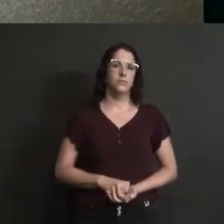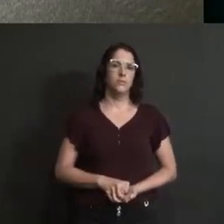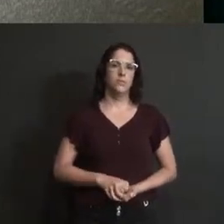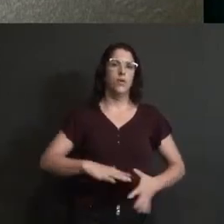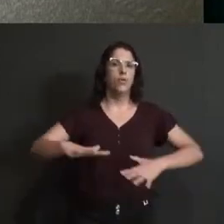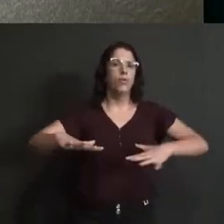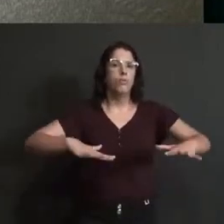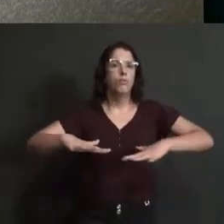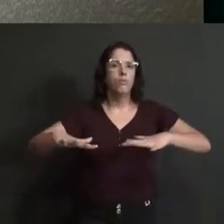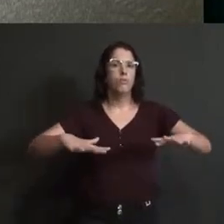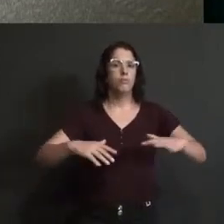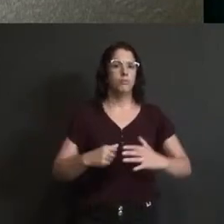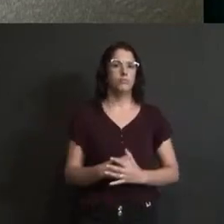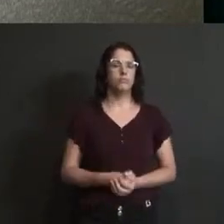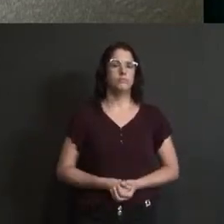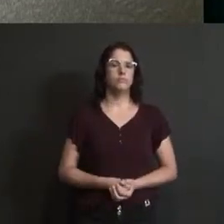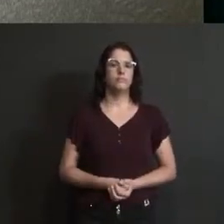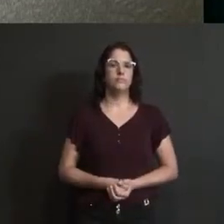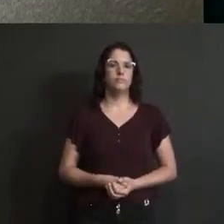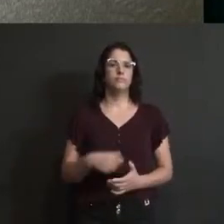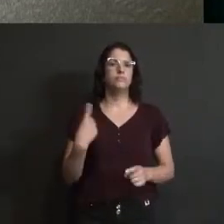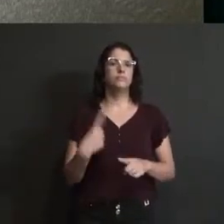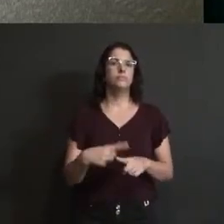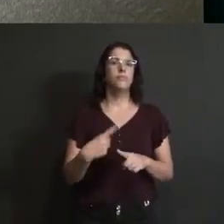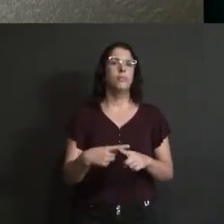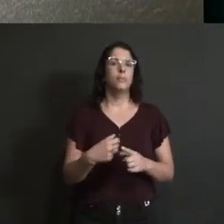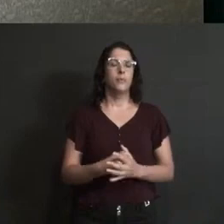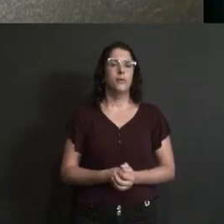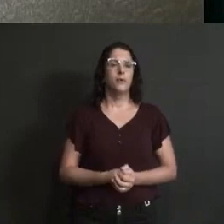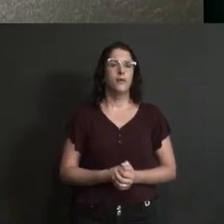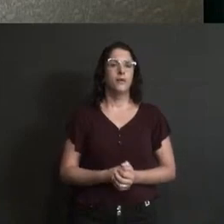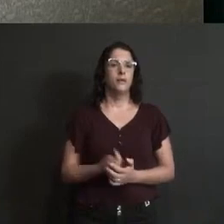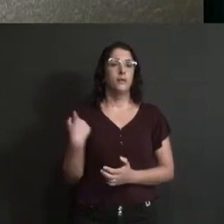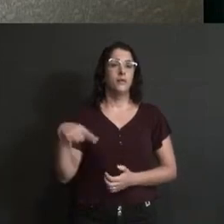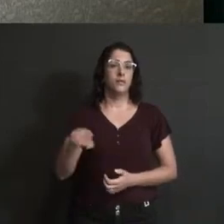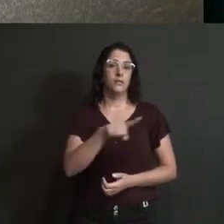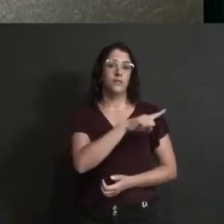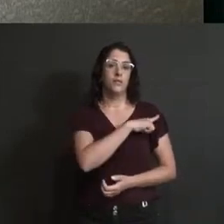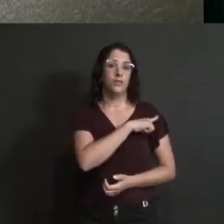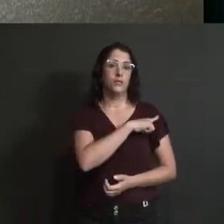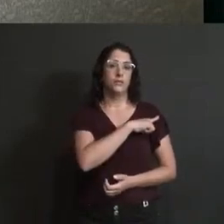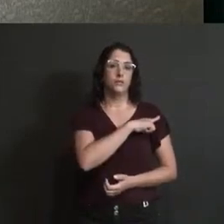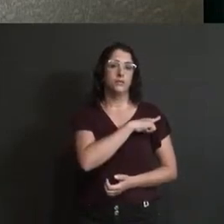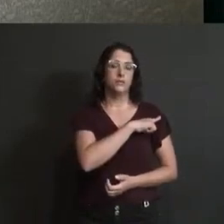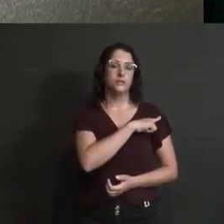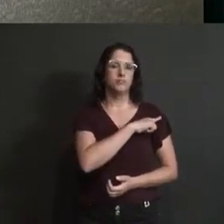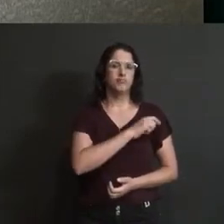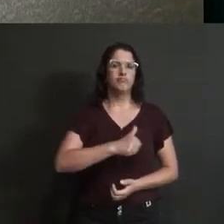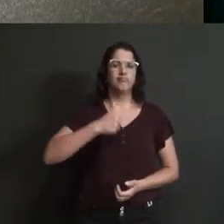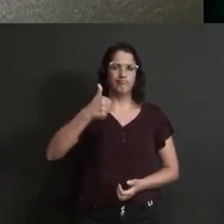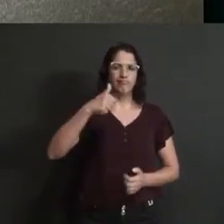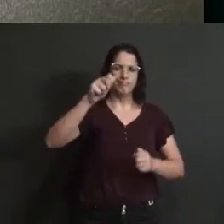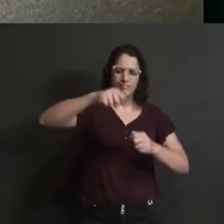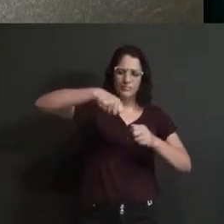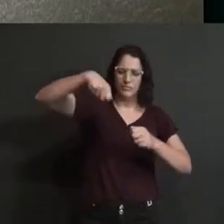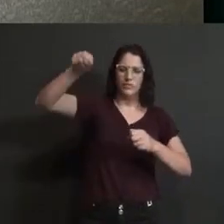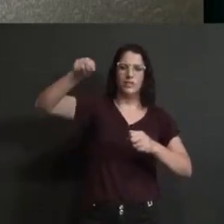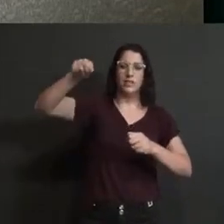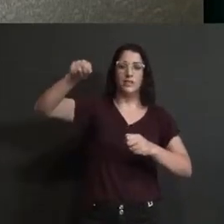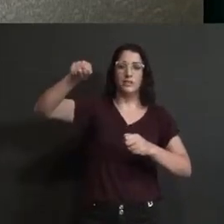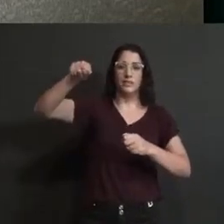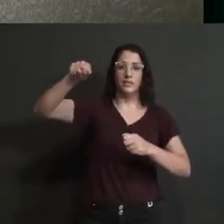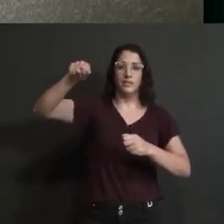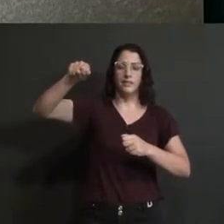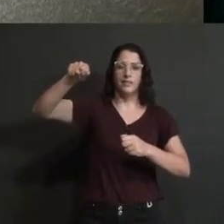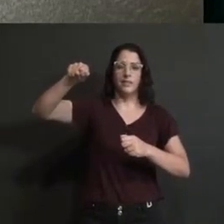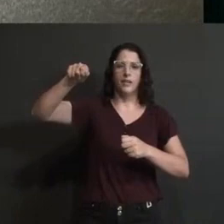movimentando. Por quê? Porque nós validamos com a nossa vida aquilo